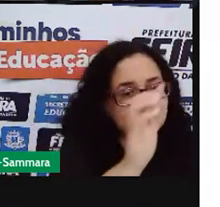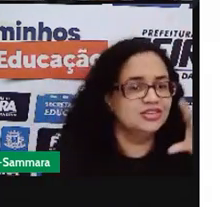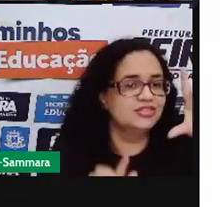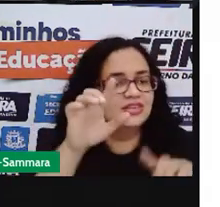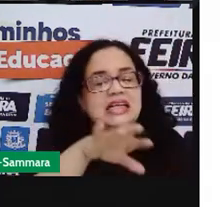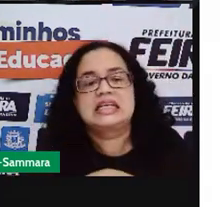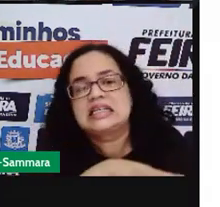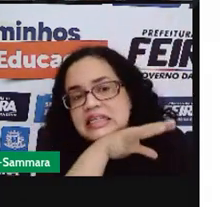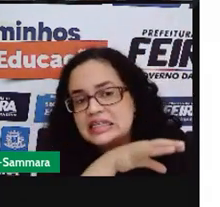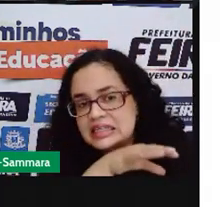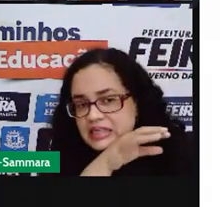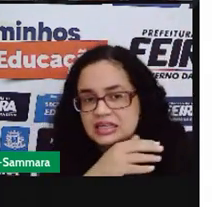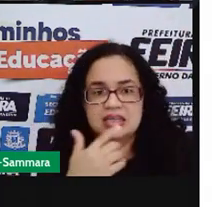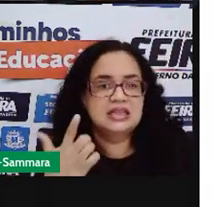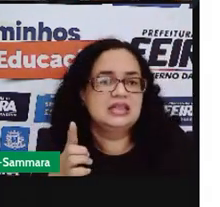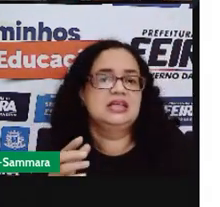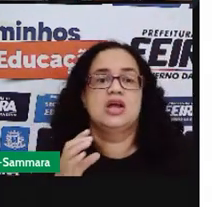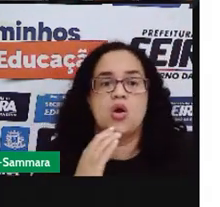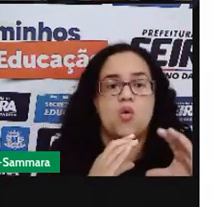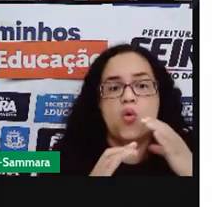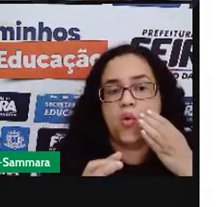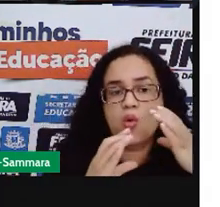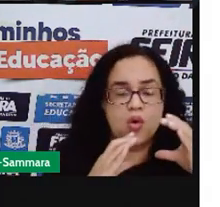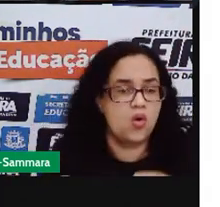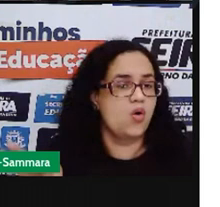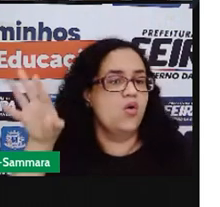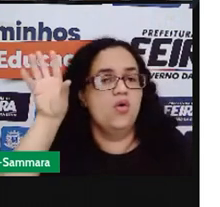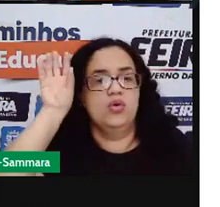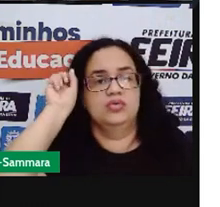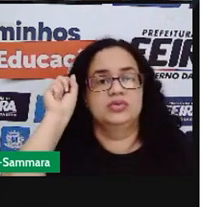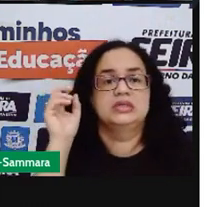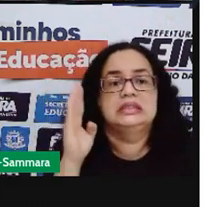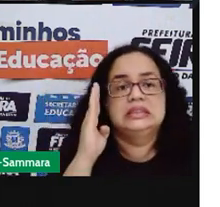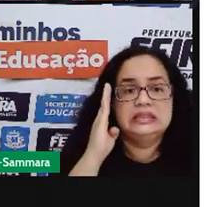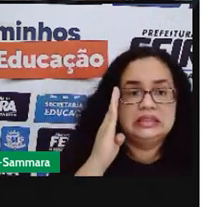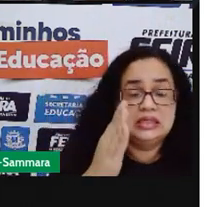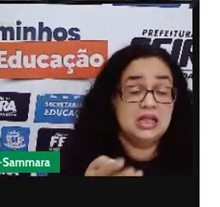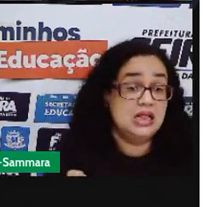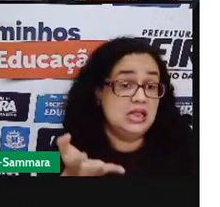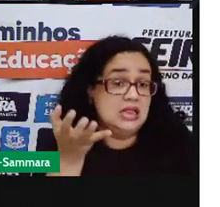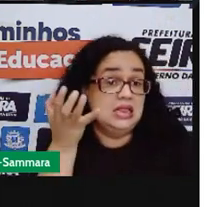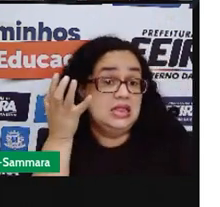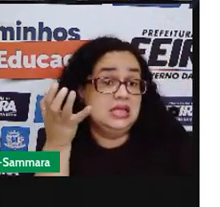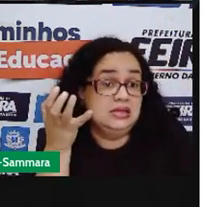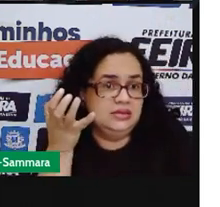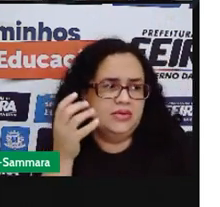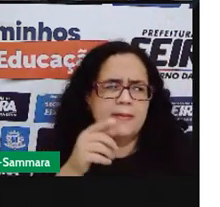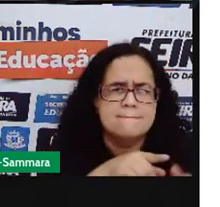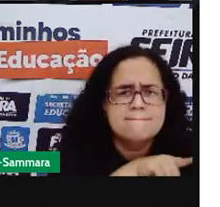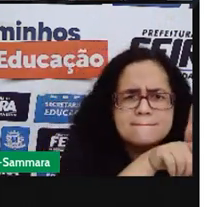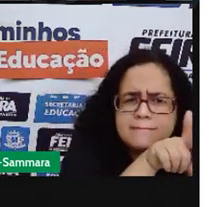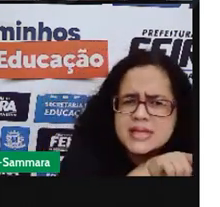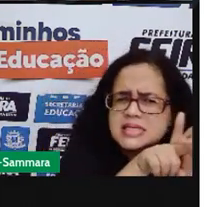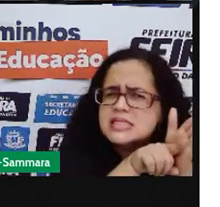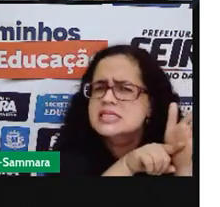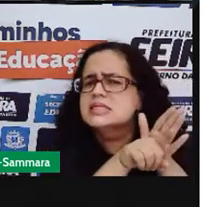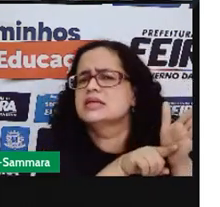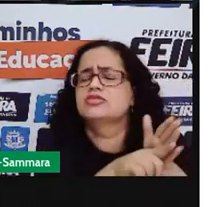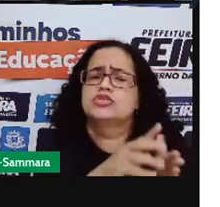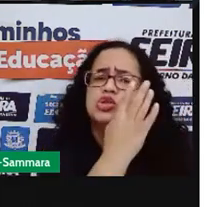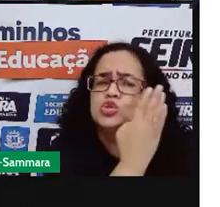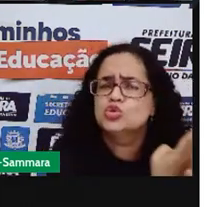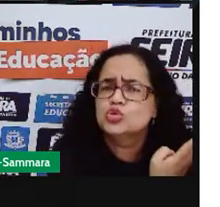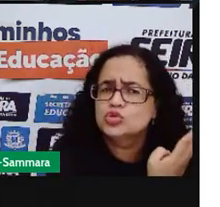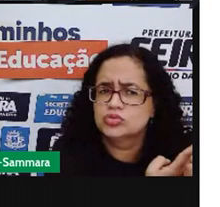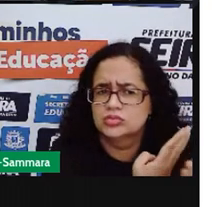animaizinhos, eles não se contentaram em ouvir as propostas. Eles foram pesquisar, eles foram